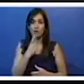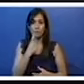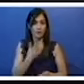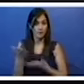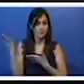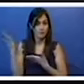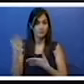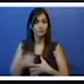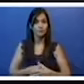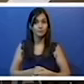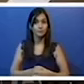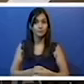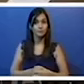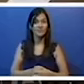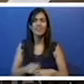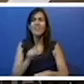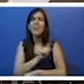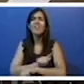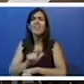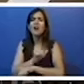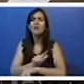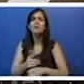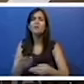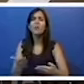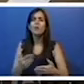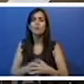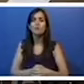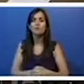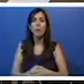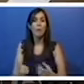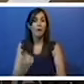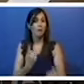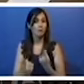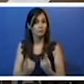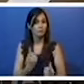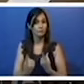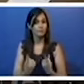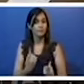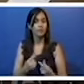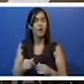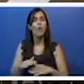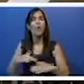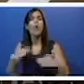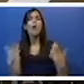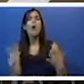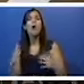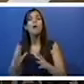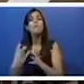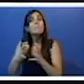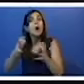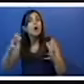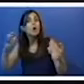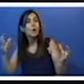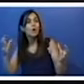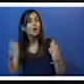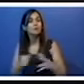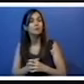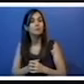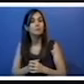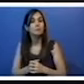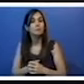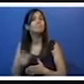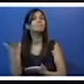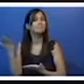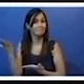vermelha essa daqui ó e ali nas Qual é a maior pessoal É a